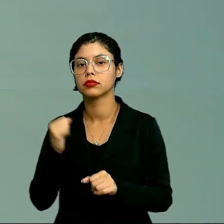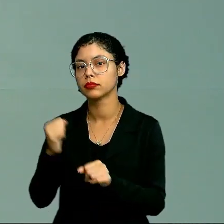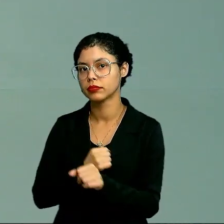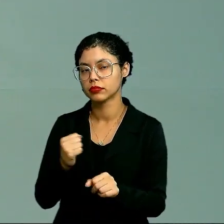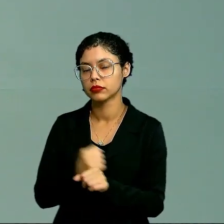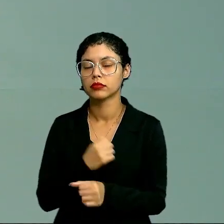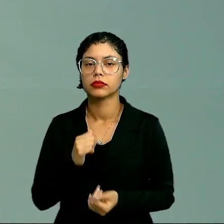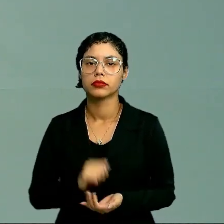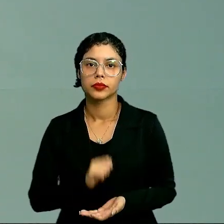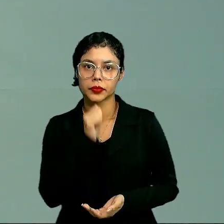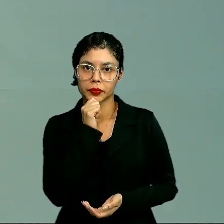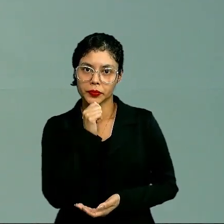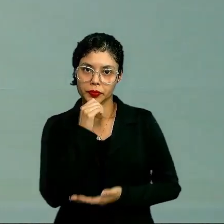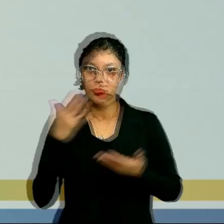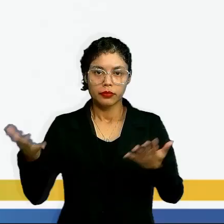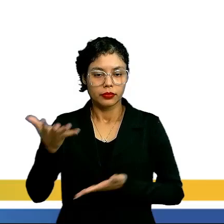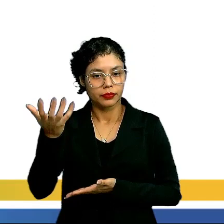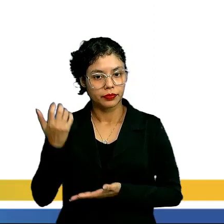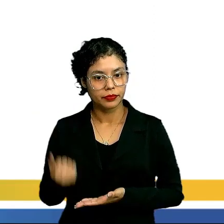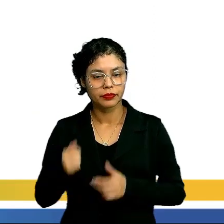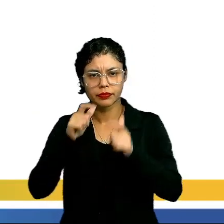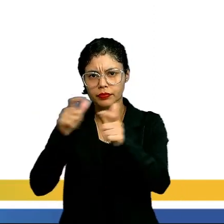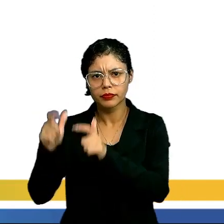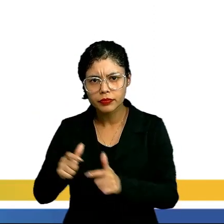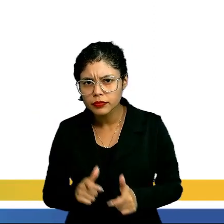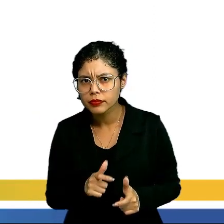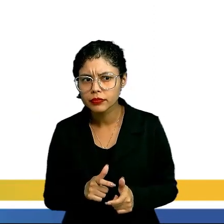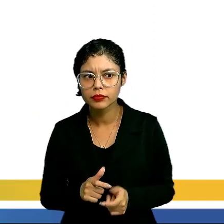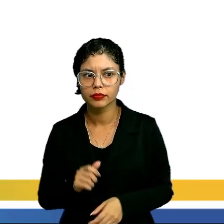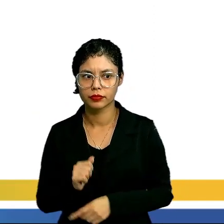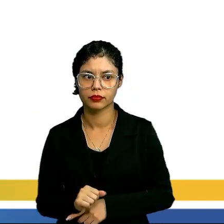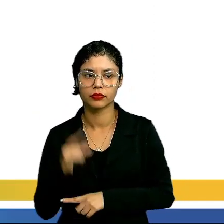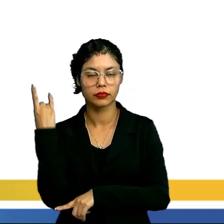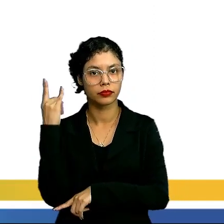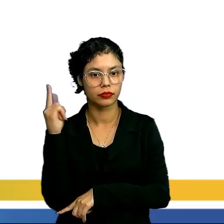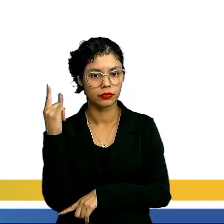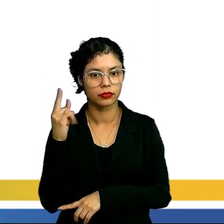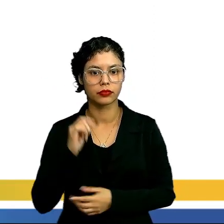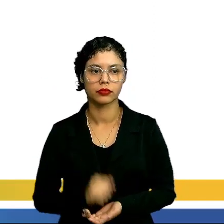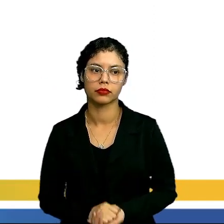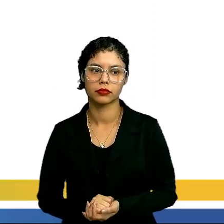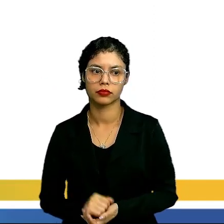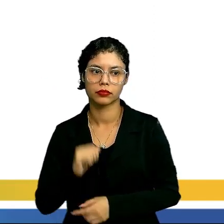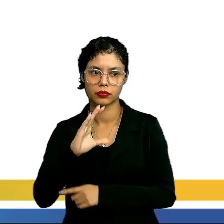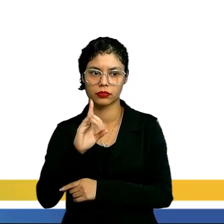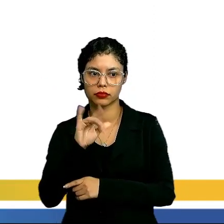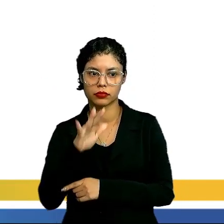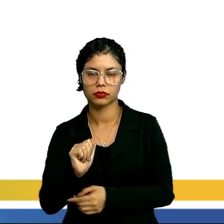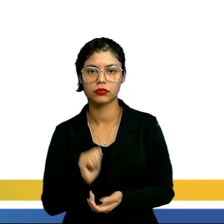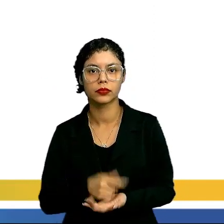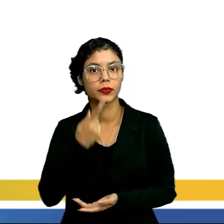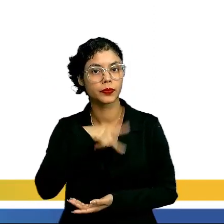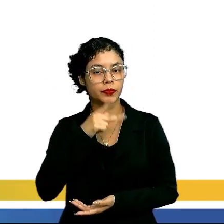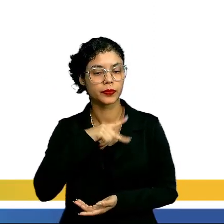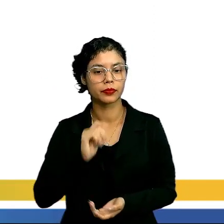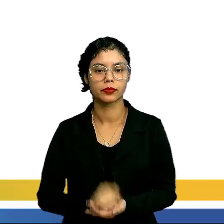ano, e aí nós recebemos de onde essa droga? Da Bolívia, da Colômbia e do Peru, que são aqui próximos